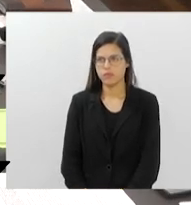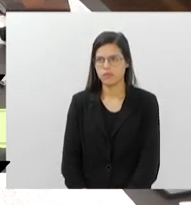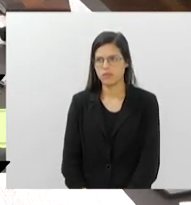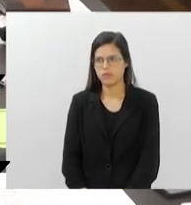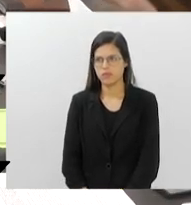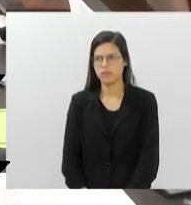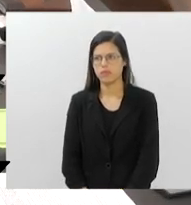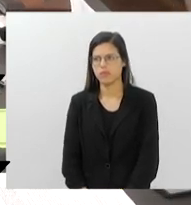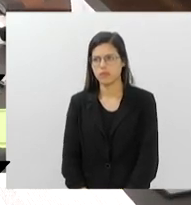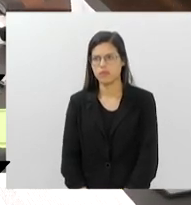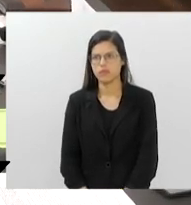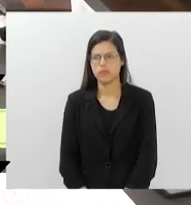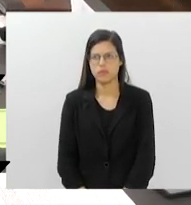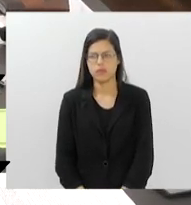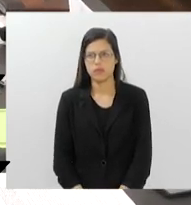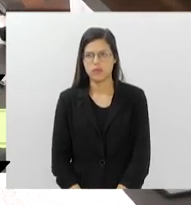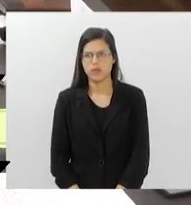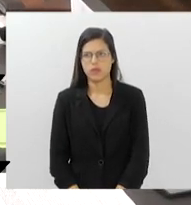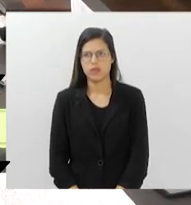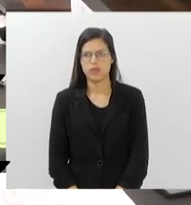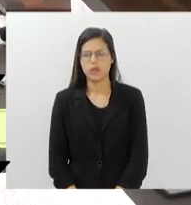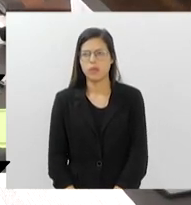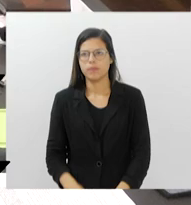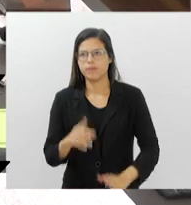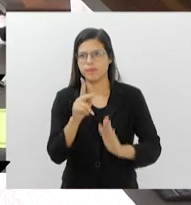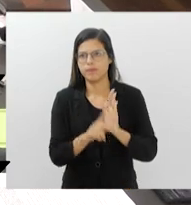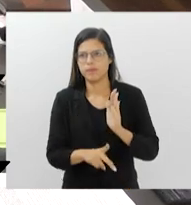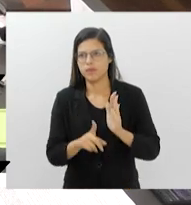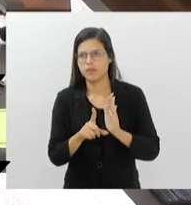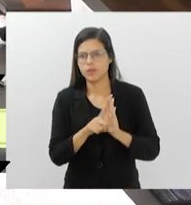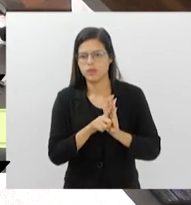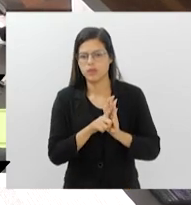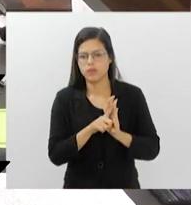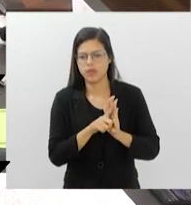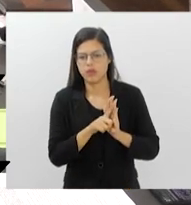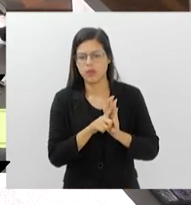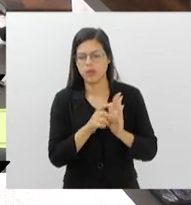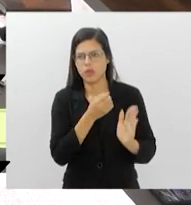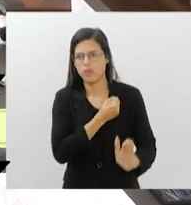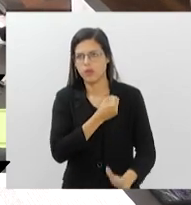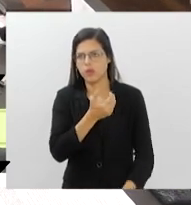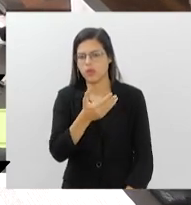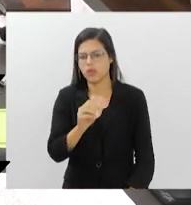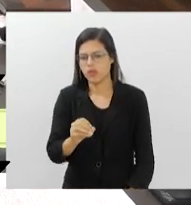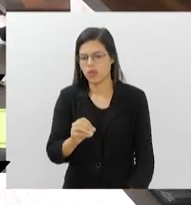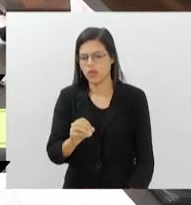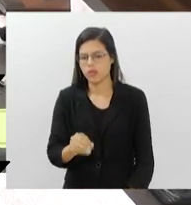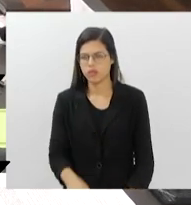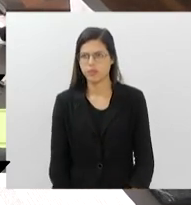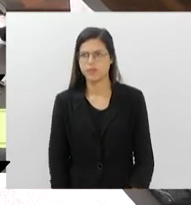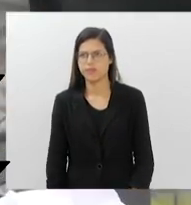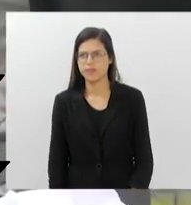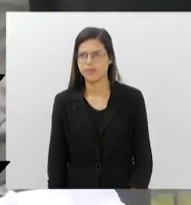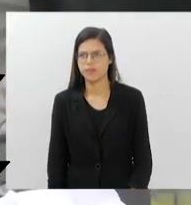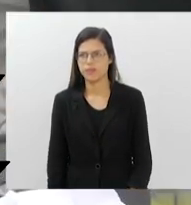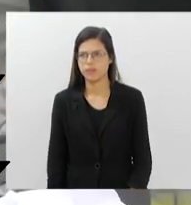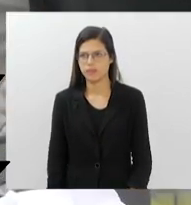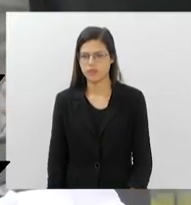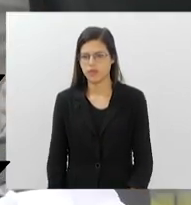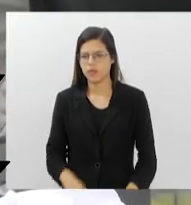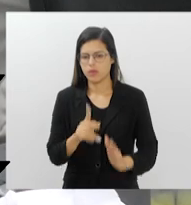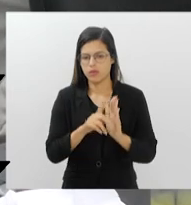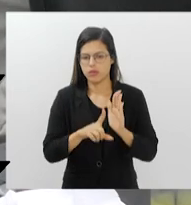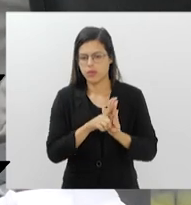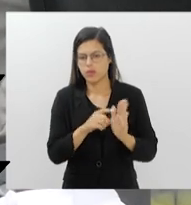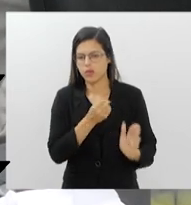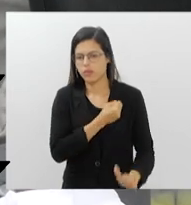programa emendas ao plenário Ah não já foi agora é o 10 10 da pauta projeto